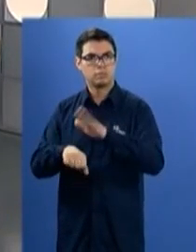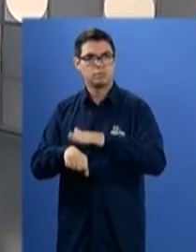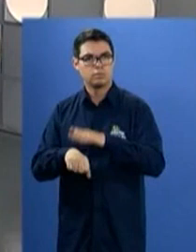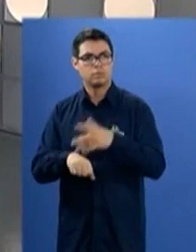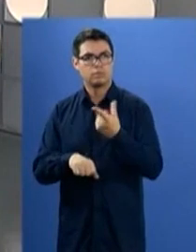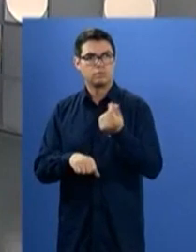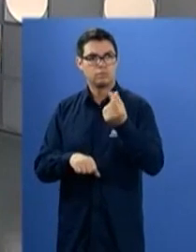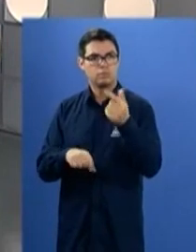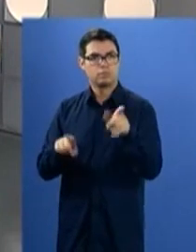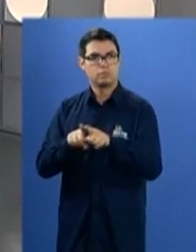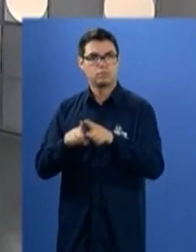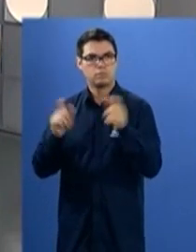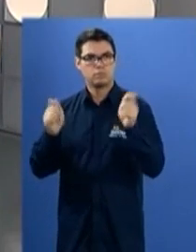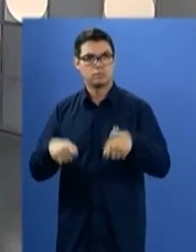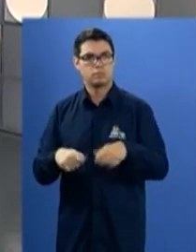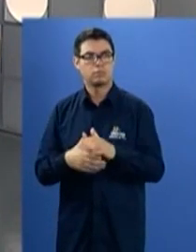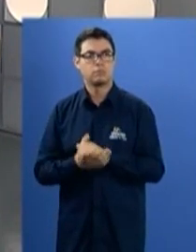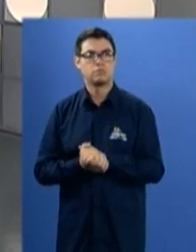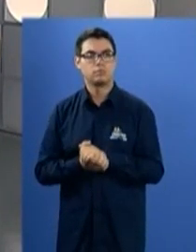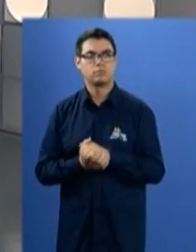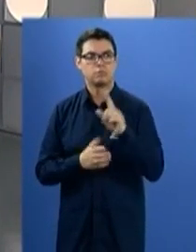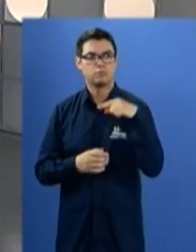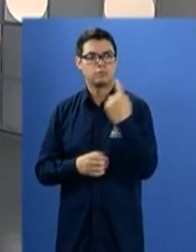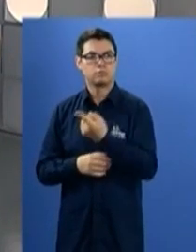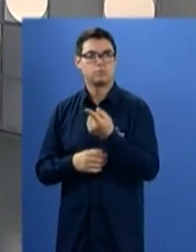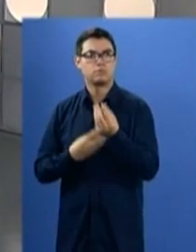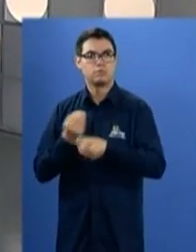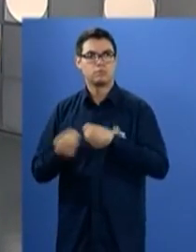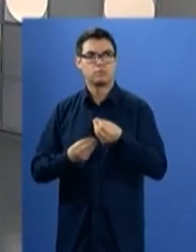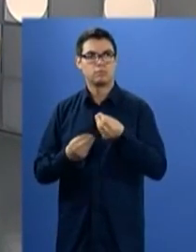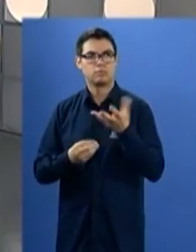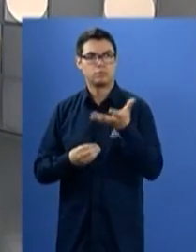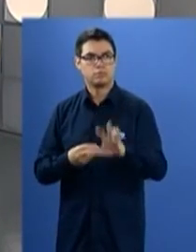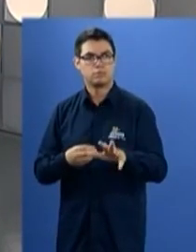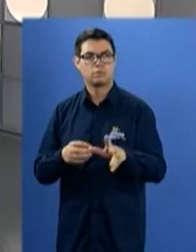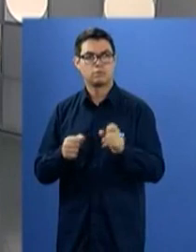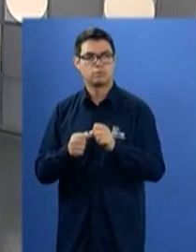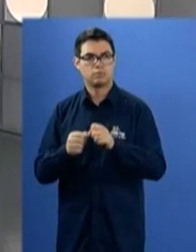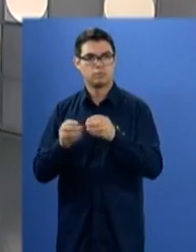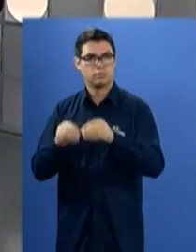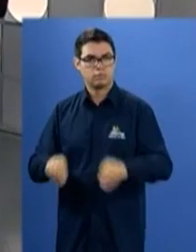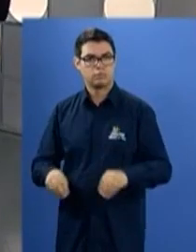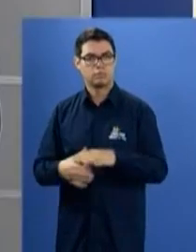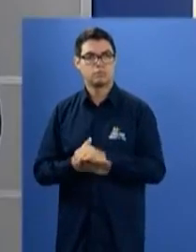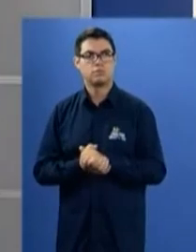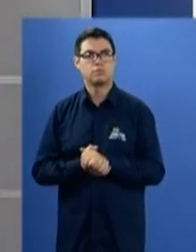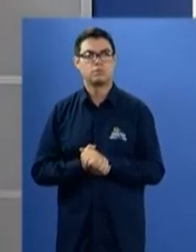de dinheiro e de capacidade. E nós não queremos desperdício, não é?